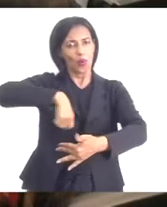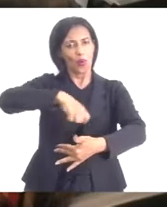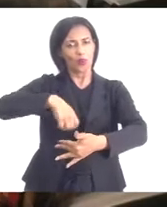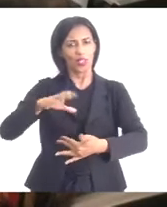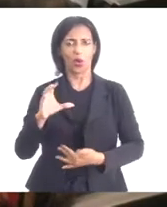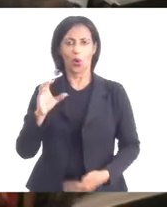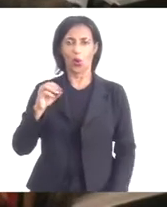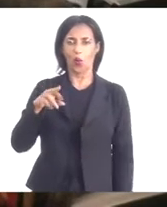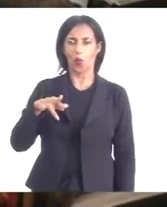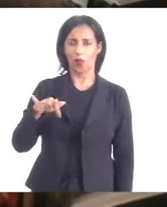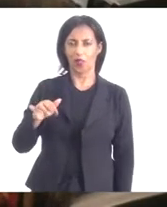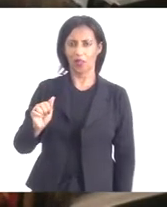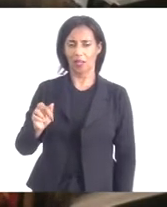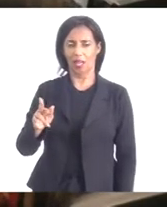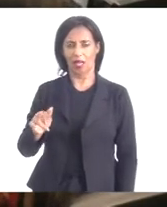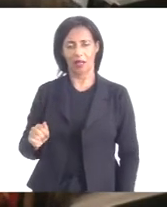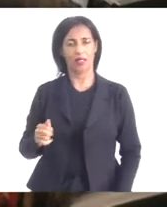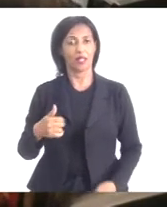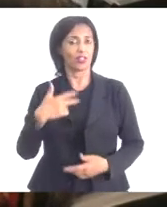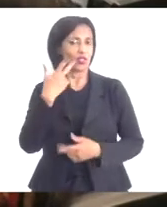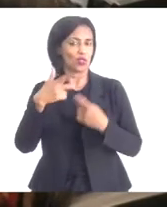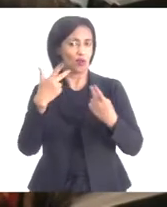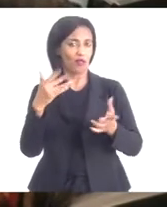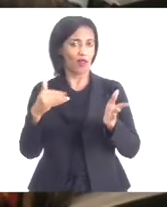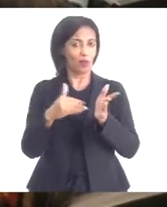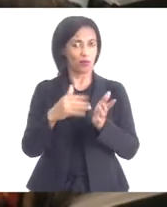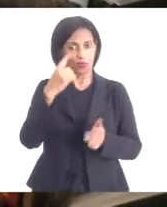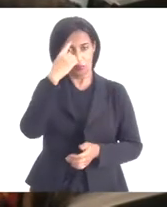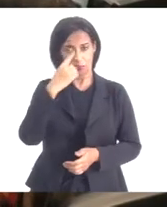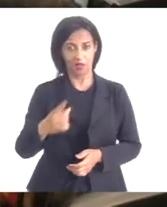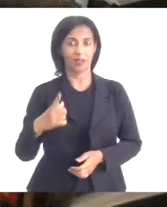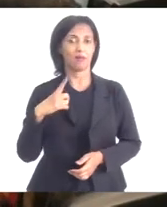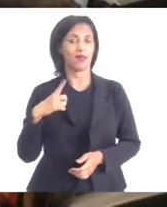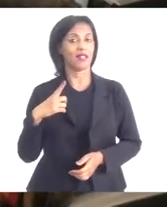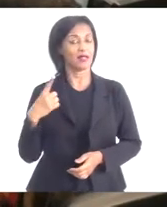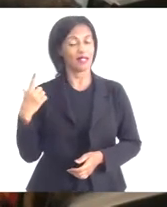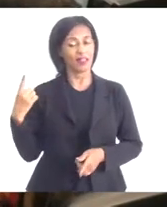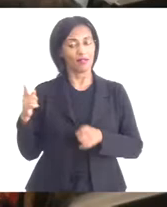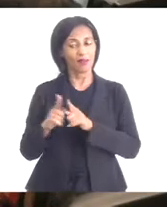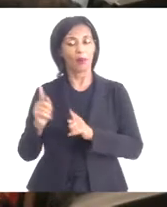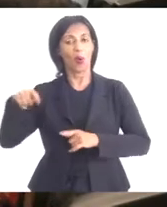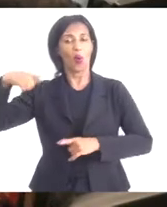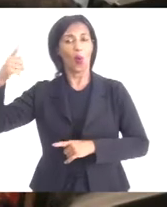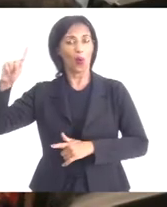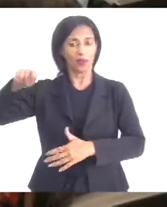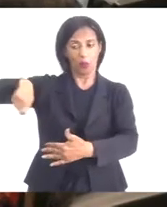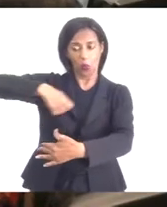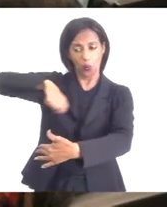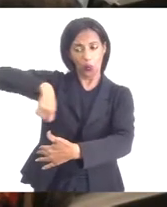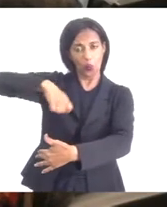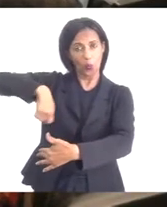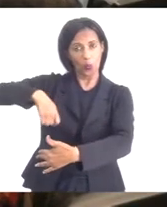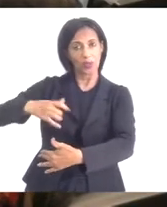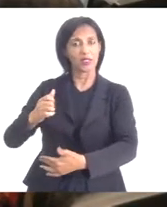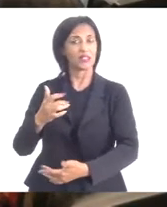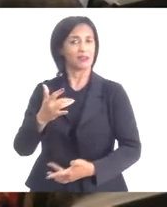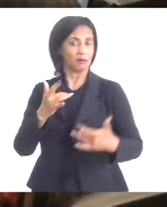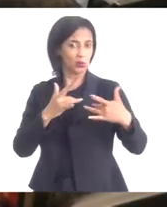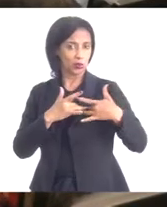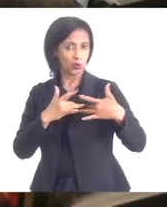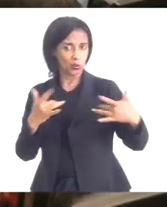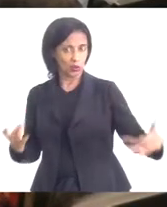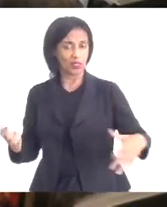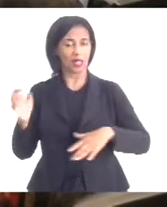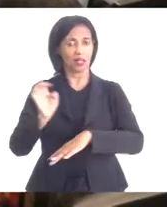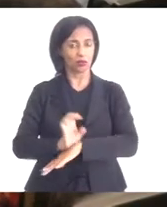a gente teve também no só falar da última semana na última semana outra cozinha é solidária